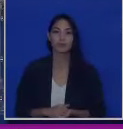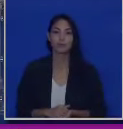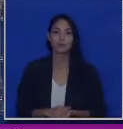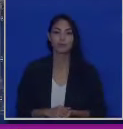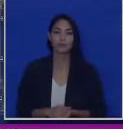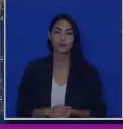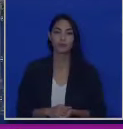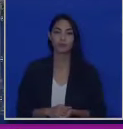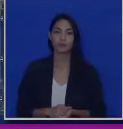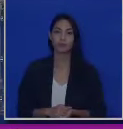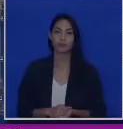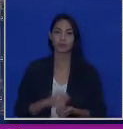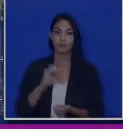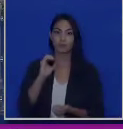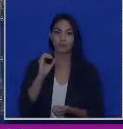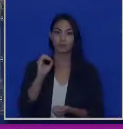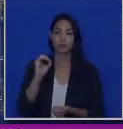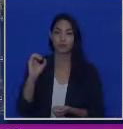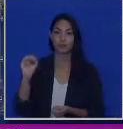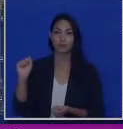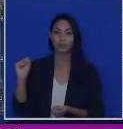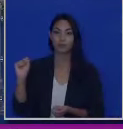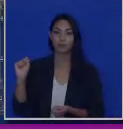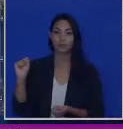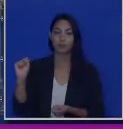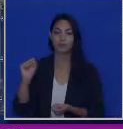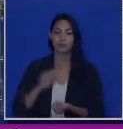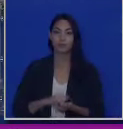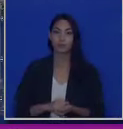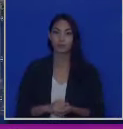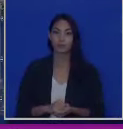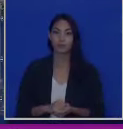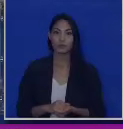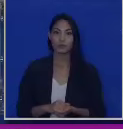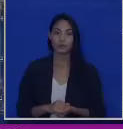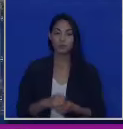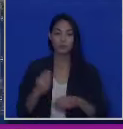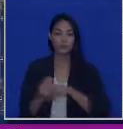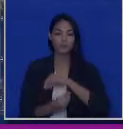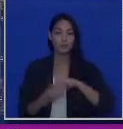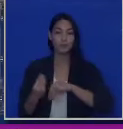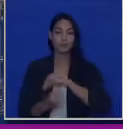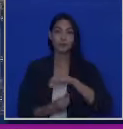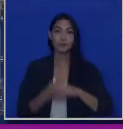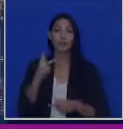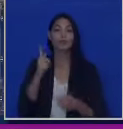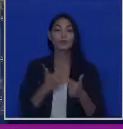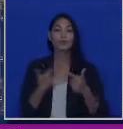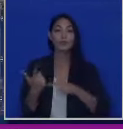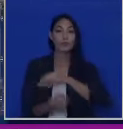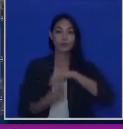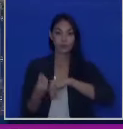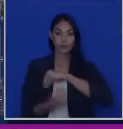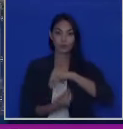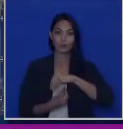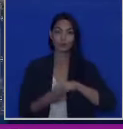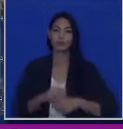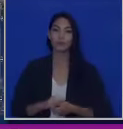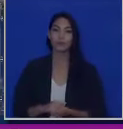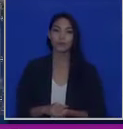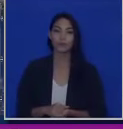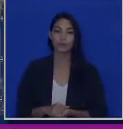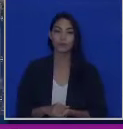Vem chegando mais um número, é 08. 08. O globo está girando, a sua sorte está